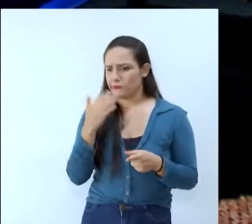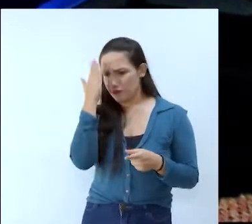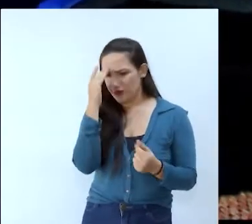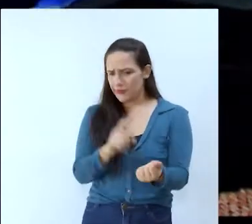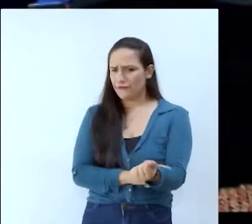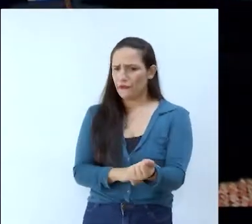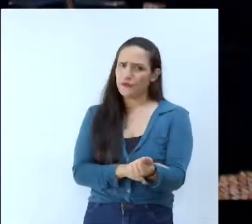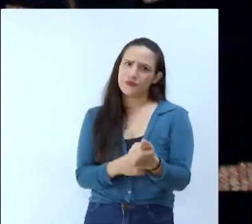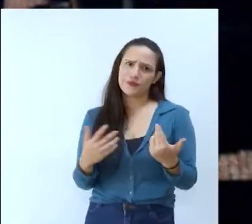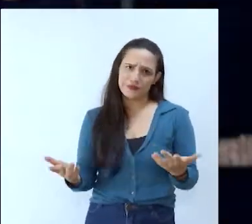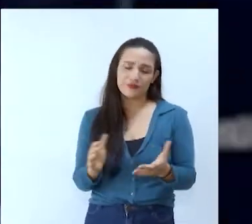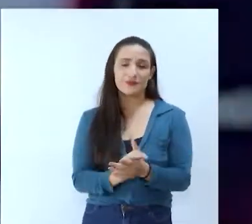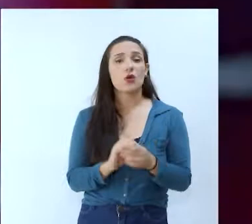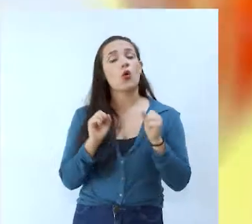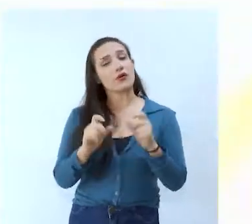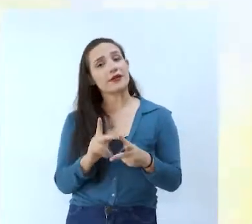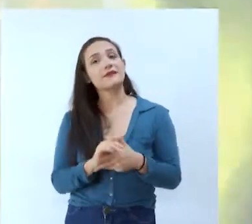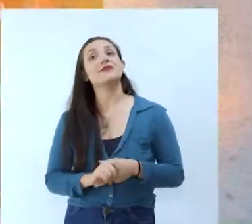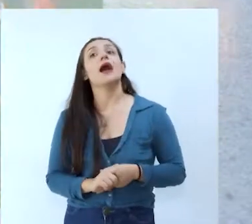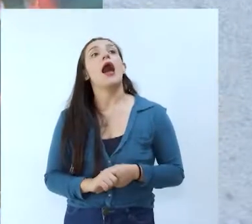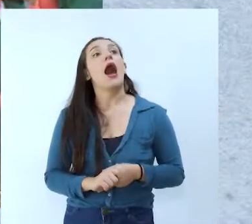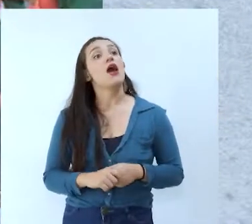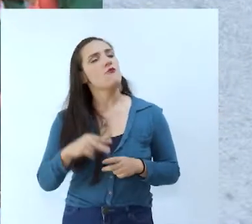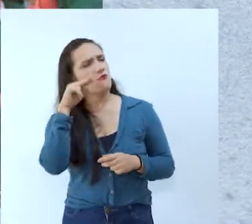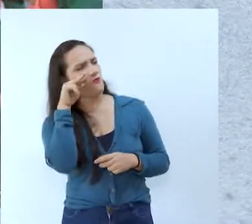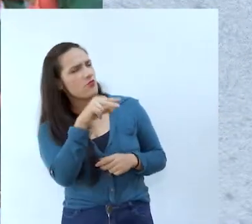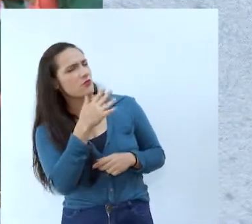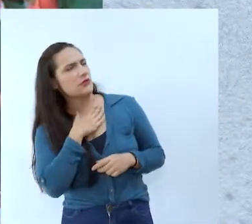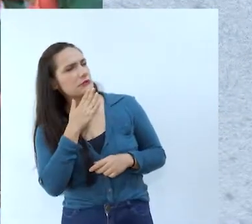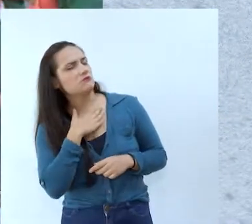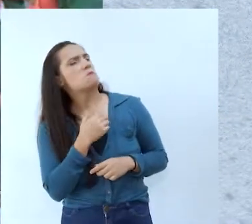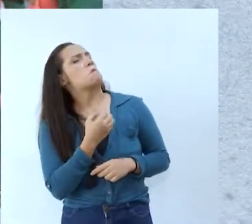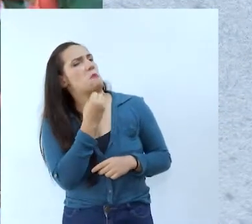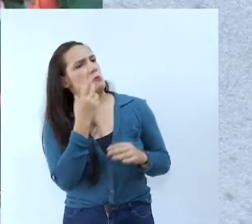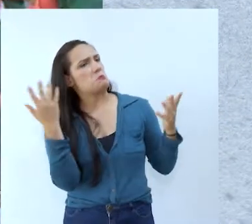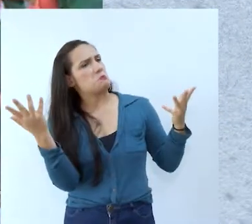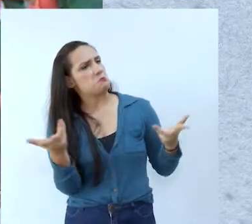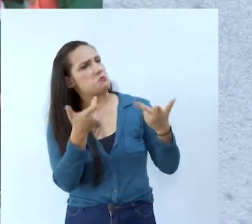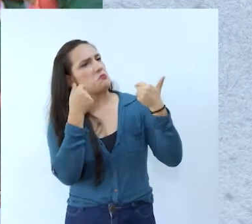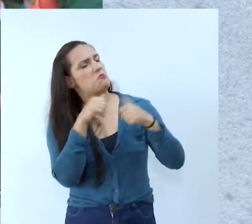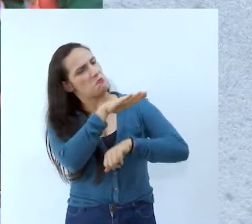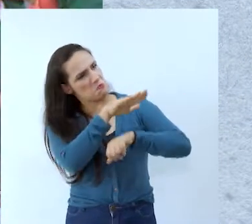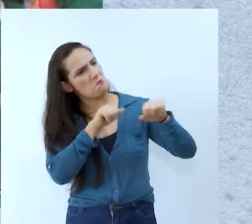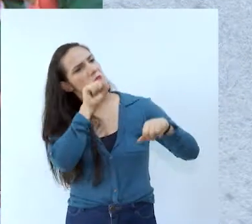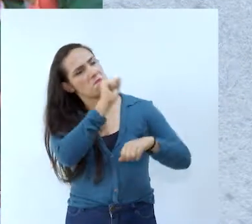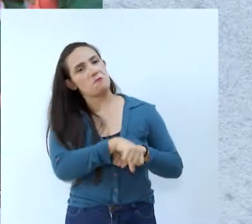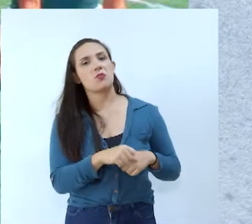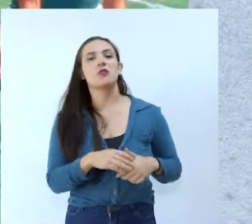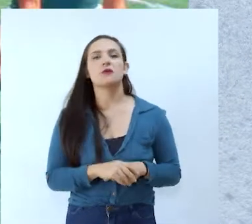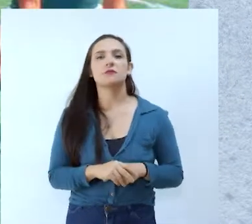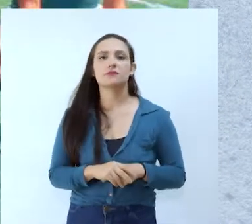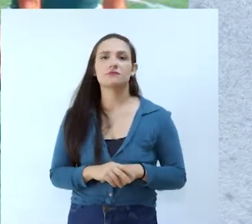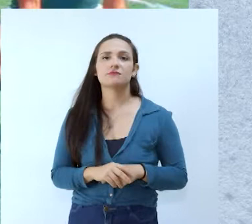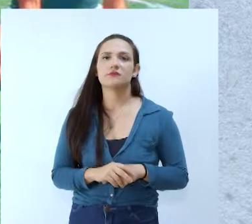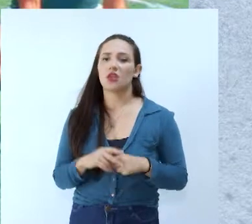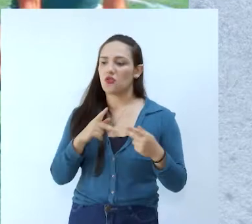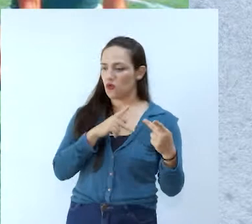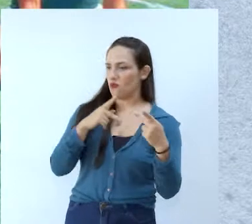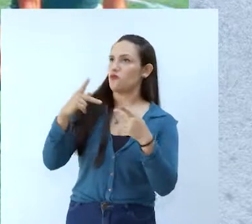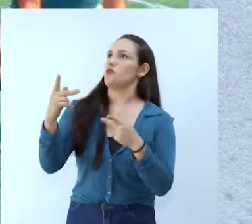Foi em 84. 84. Final de 84. E quando eu cheguei no Palmeiras, lá os caras me pegaram do aeroporto, né? Me levaram lá